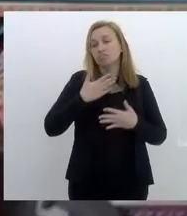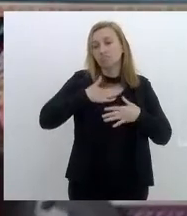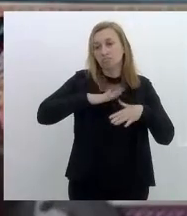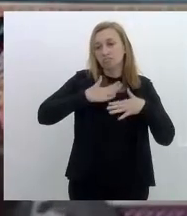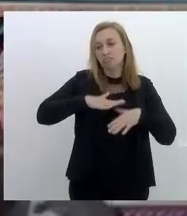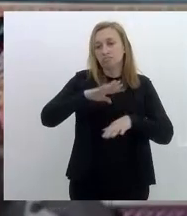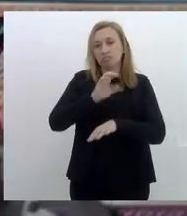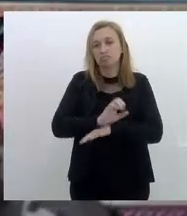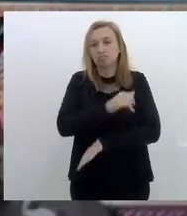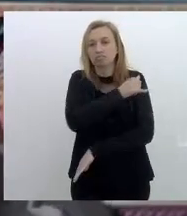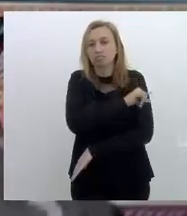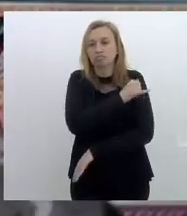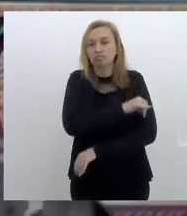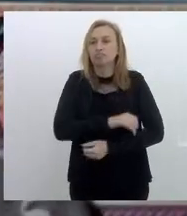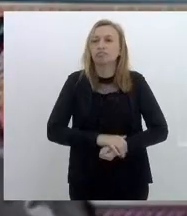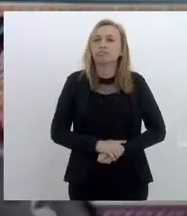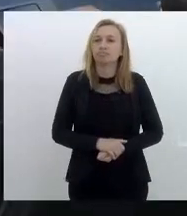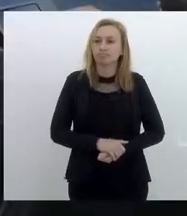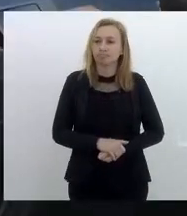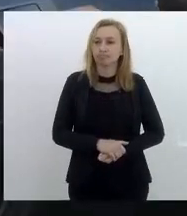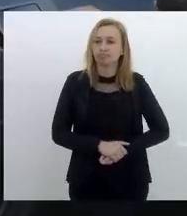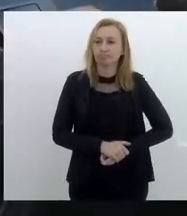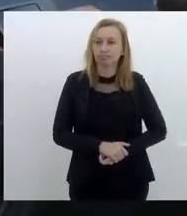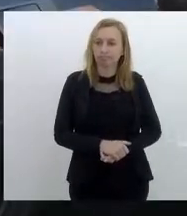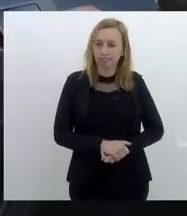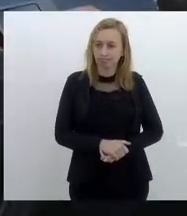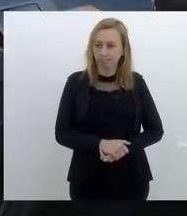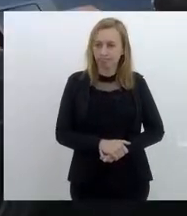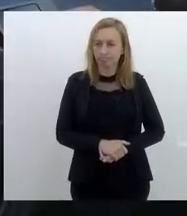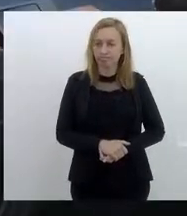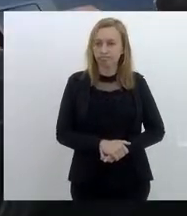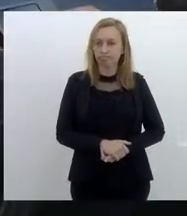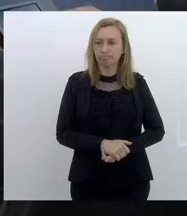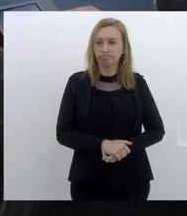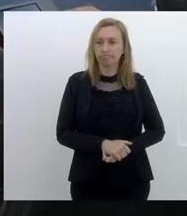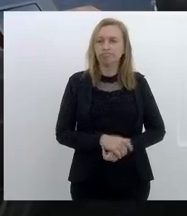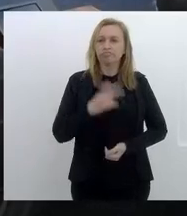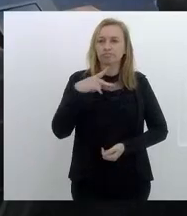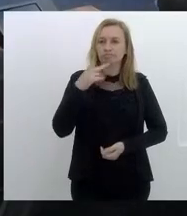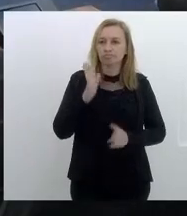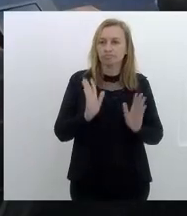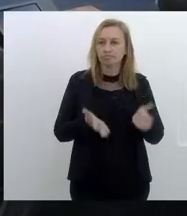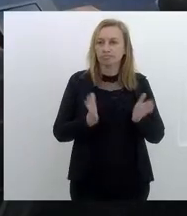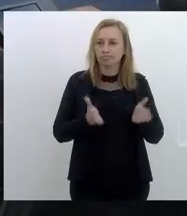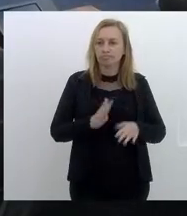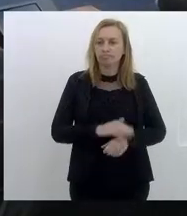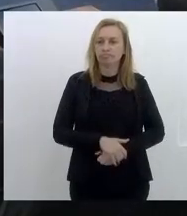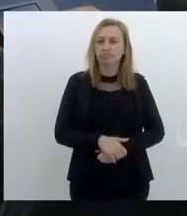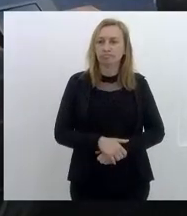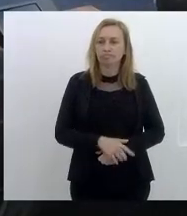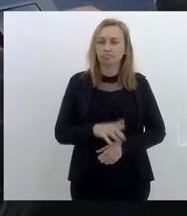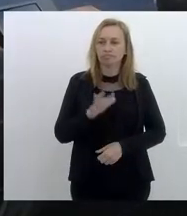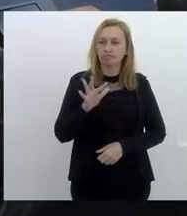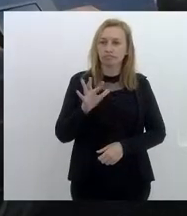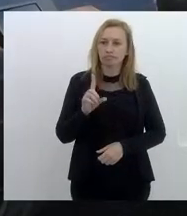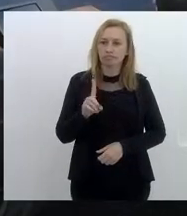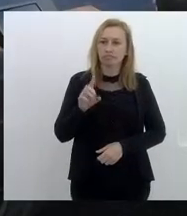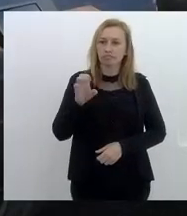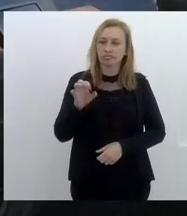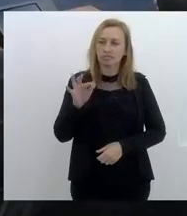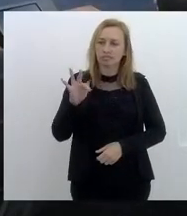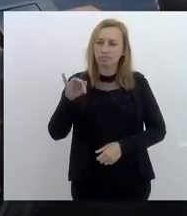no estado do Rio de Janeiro a passar a palavra para o Décio by Décio